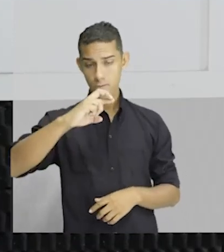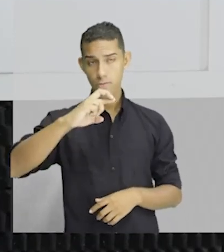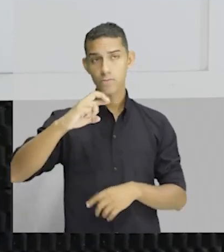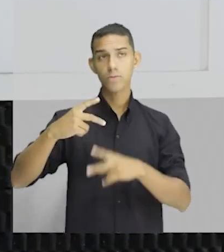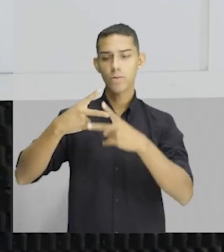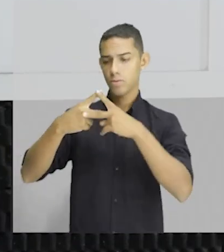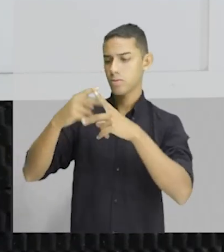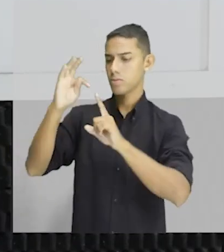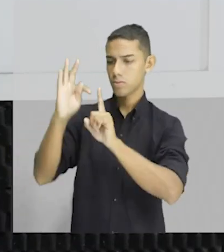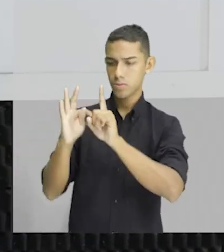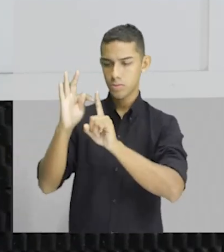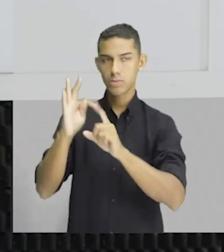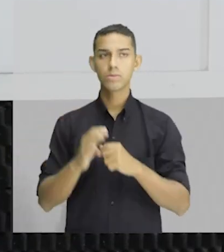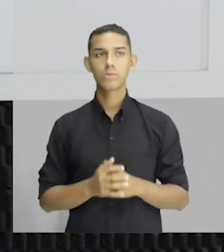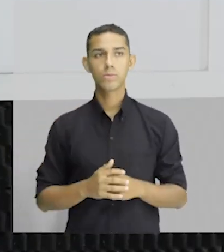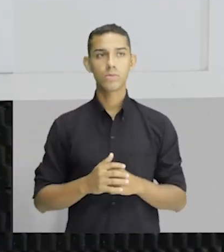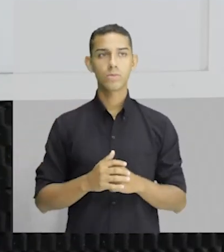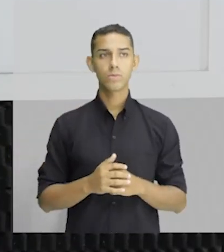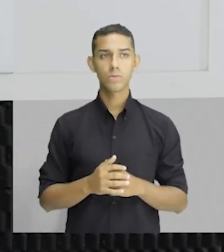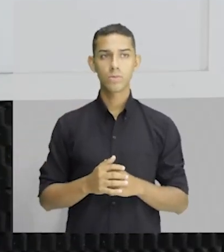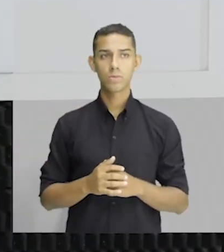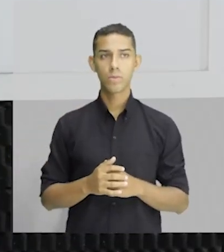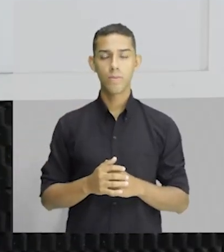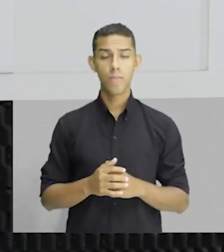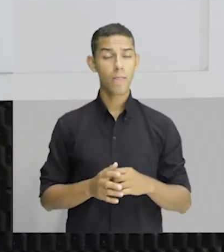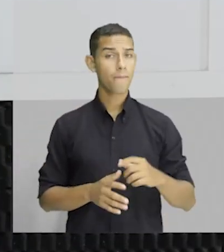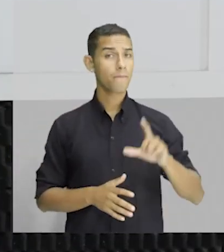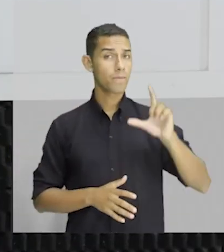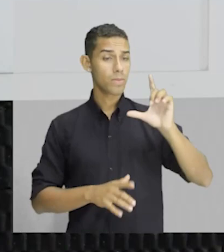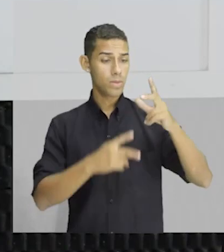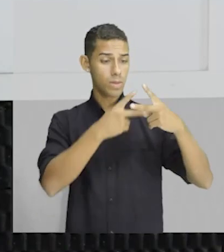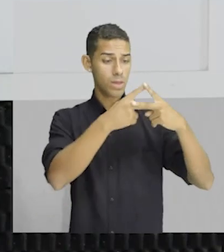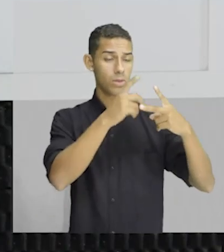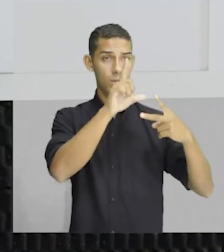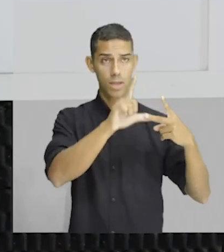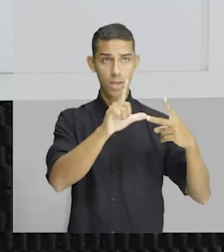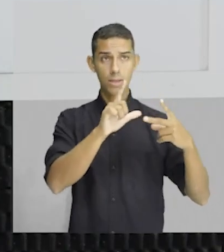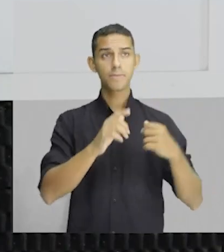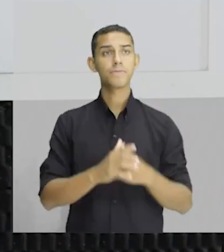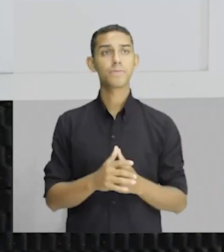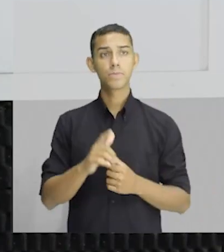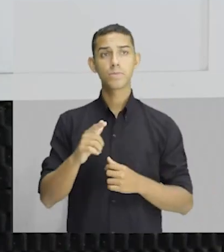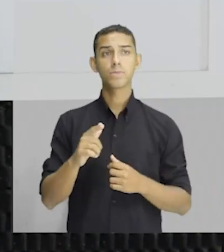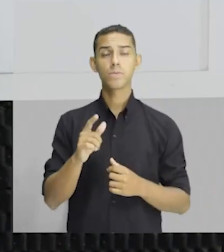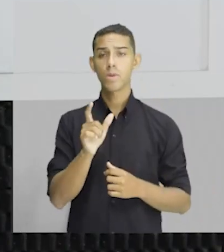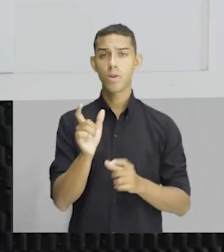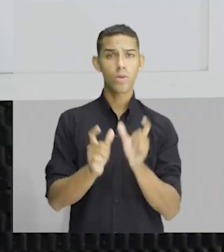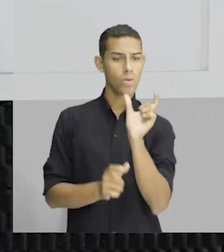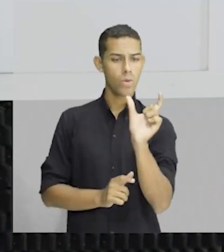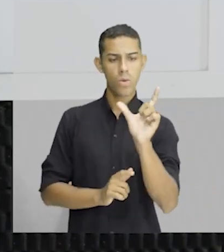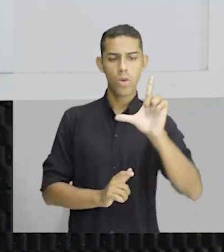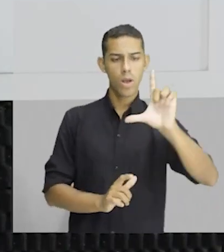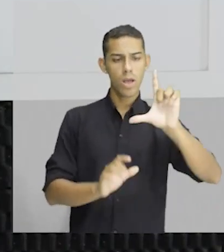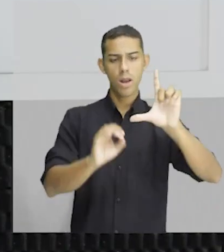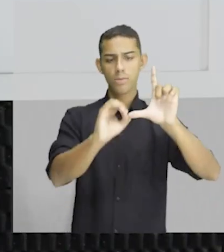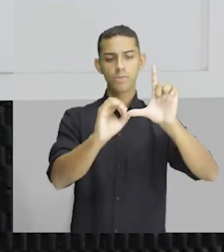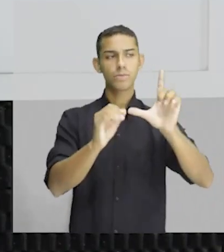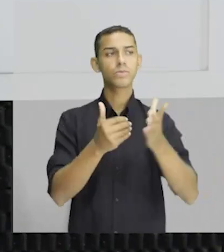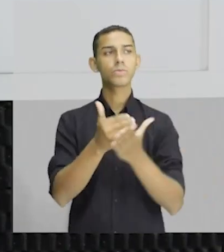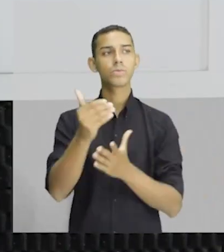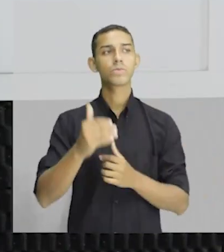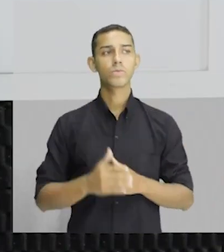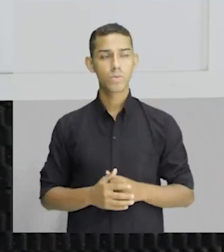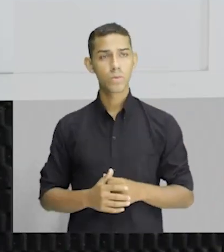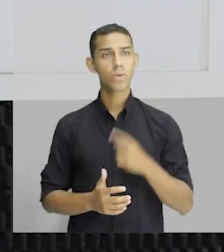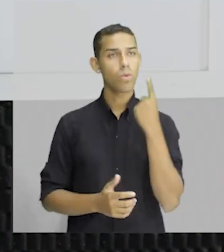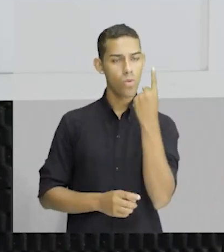temperatura. Vamos lá substituir os valores? ΔL do aço é igual comprimento inicial do aço, daqui ó,